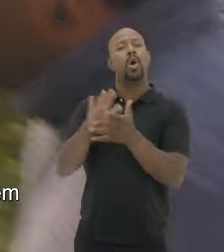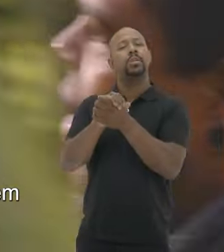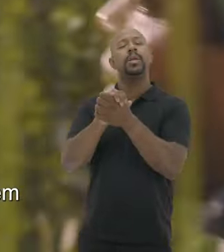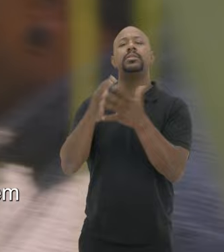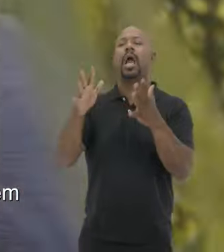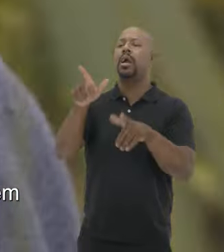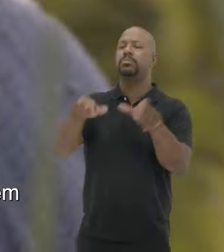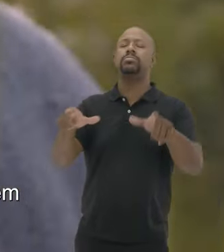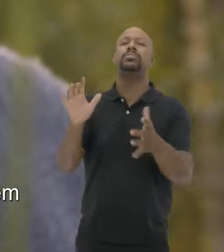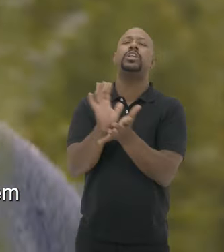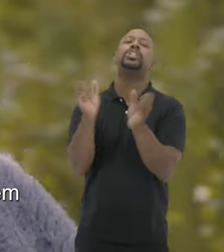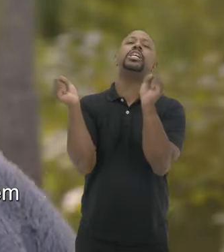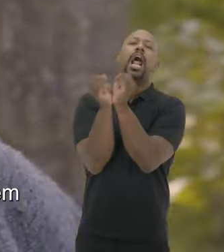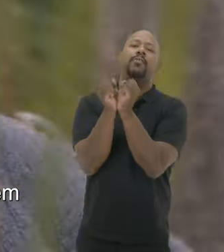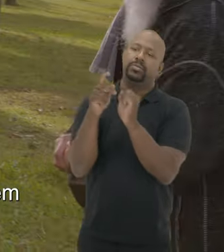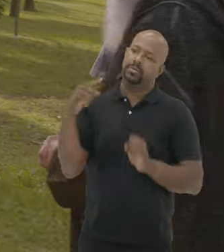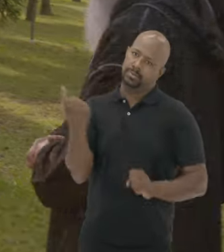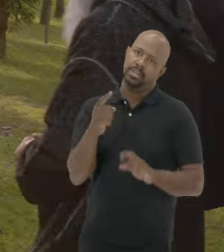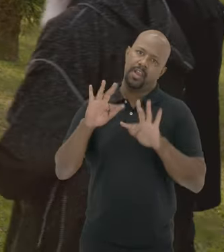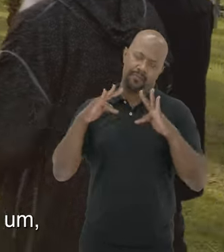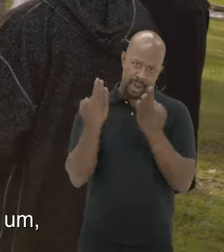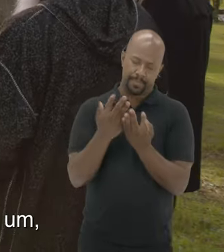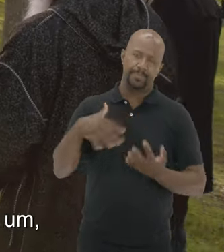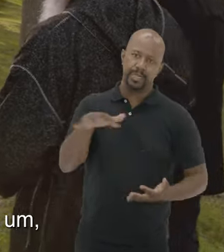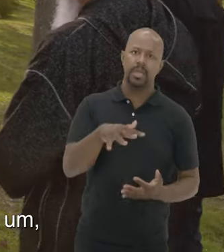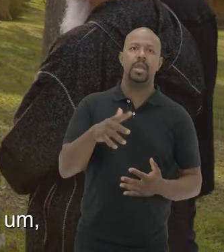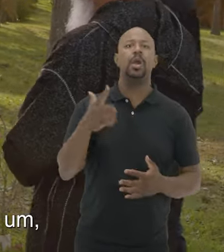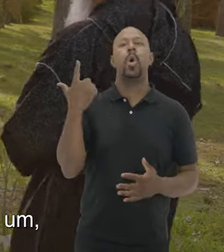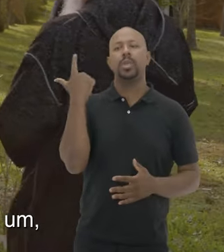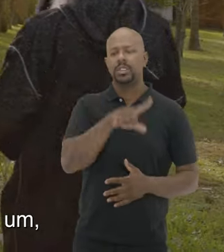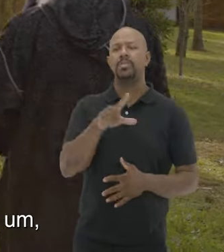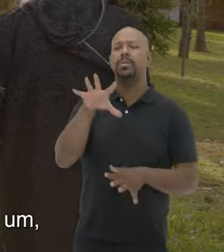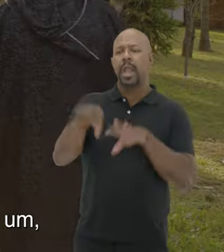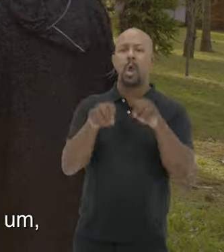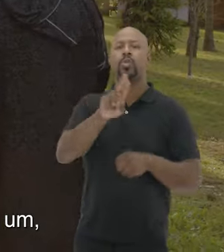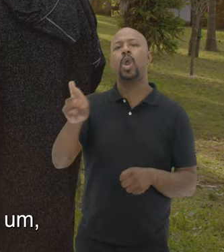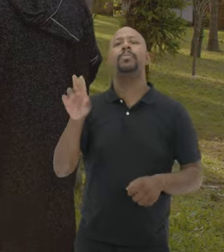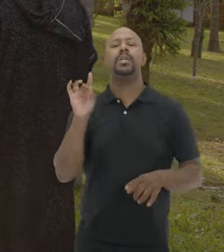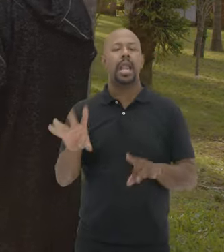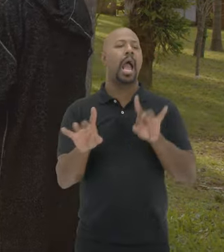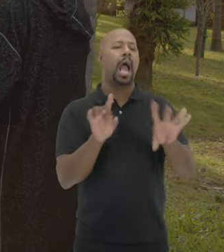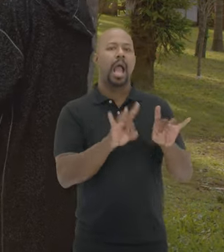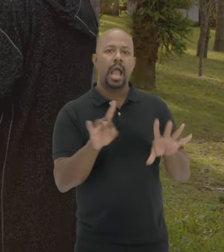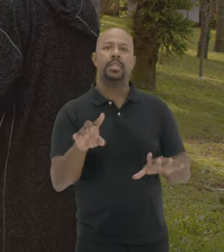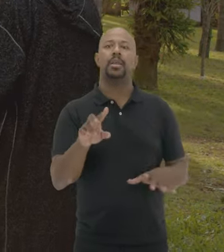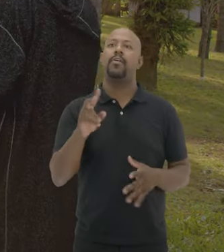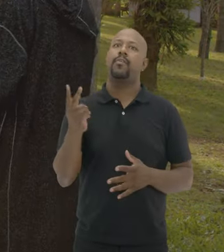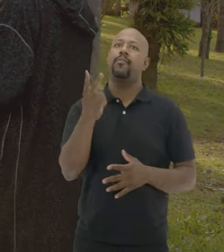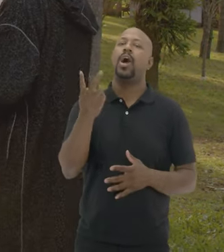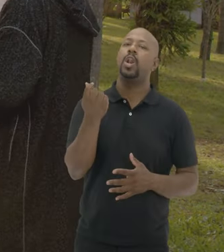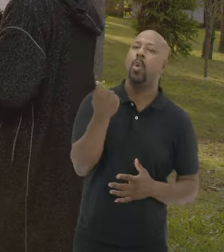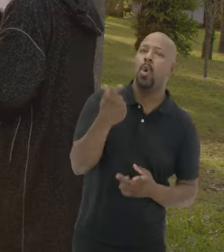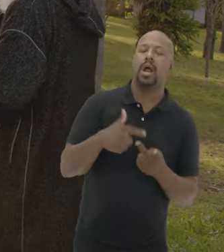em homenagem aos escravos da família conseguimos resgatar o nome de cada um o valor